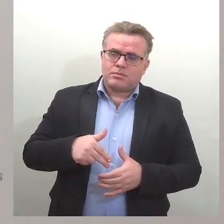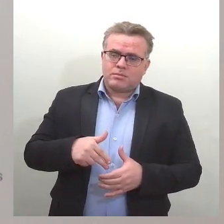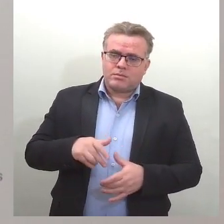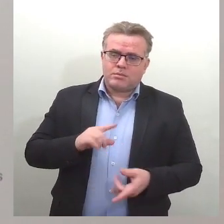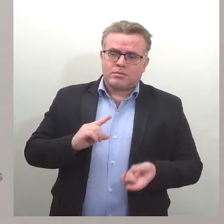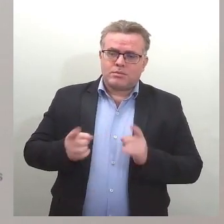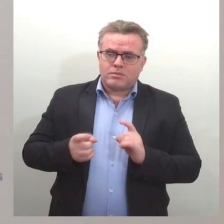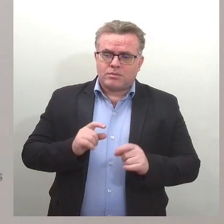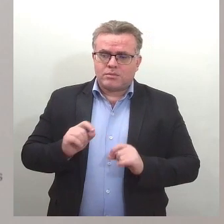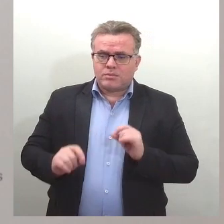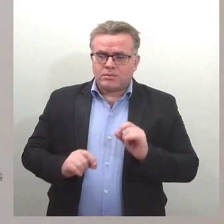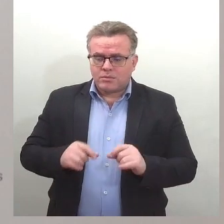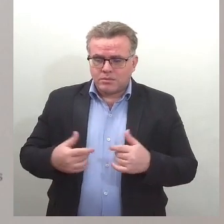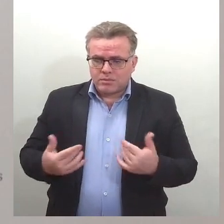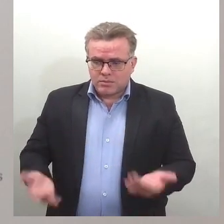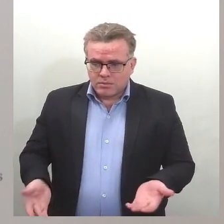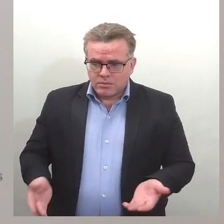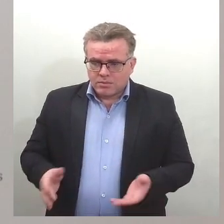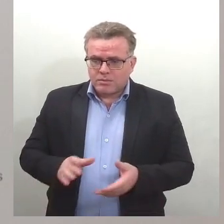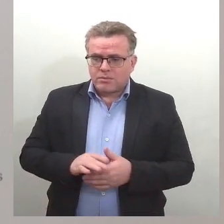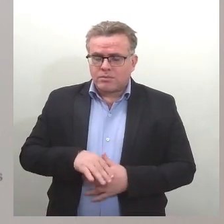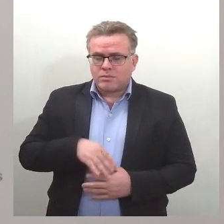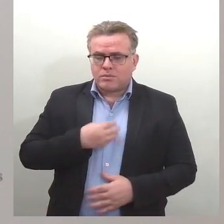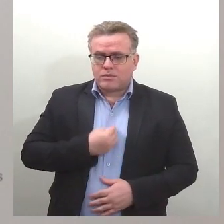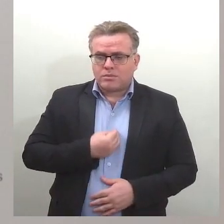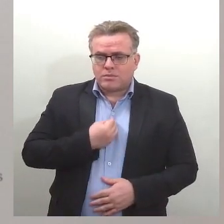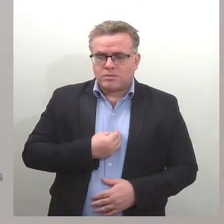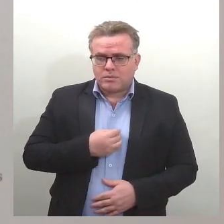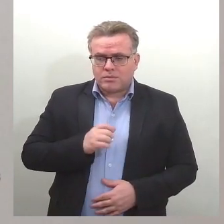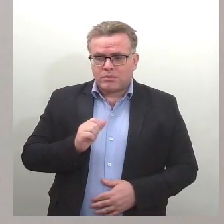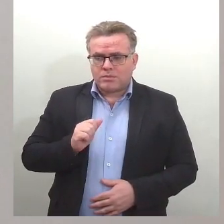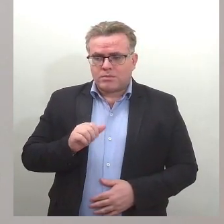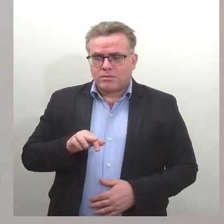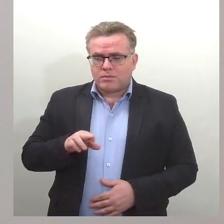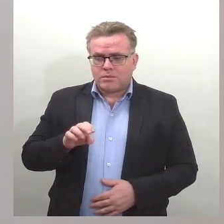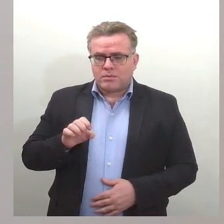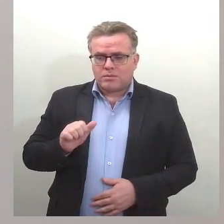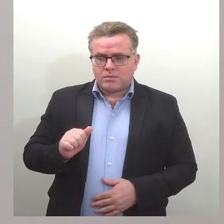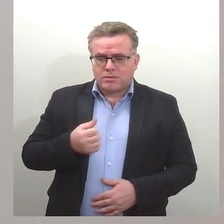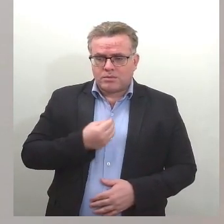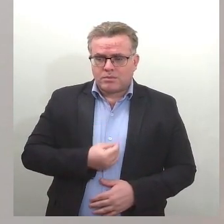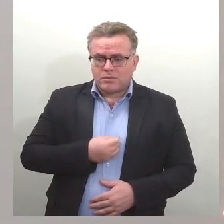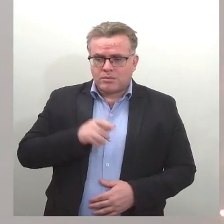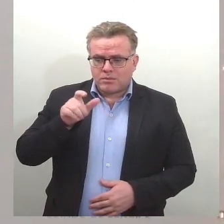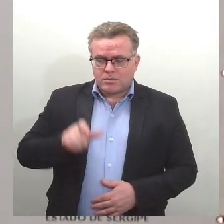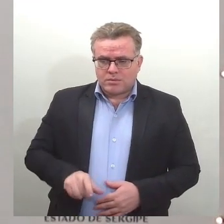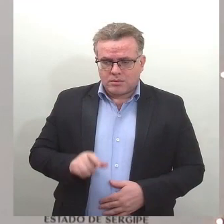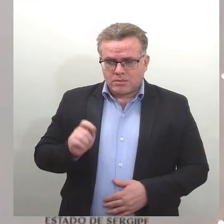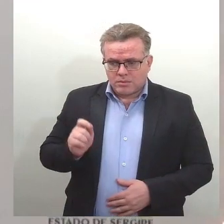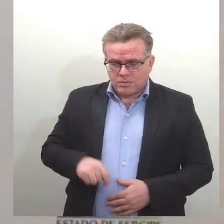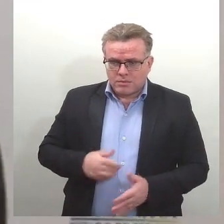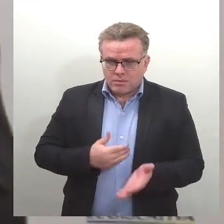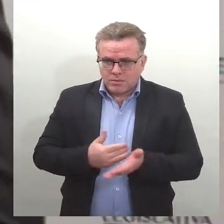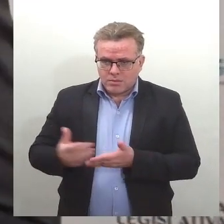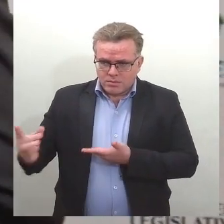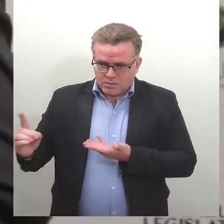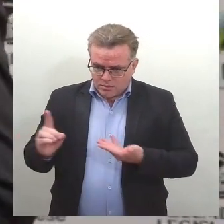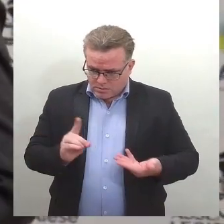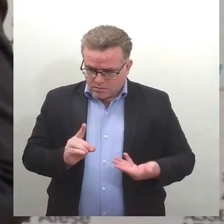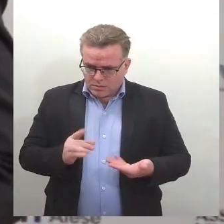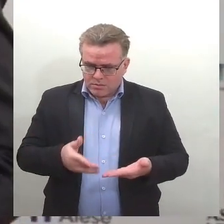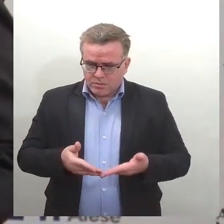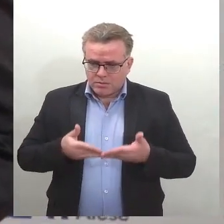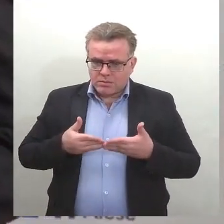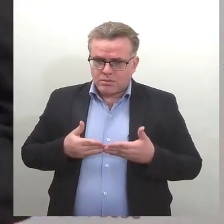a participação da deputada Áurea Ribeiro, que já está aqui para conversar conosco. Deputada Áurea, pode vir até o nosso espaço do programa Direto Plenário. Sempre uma